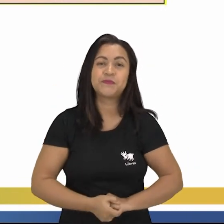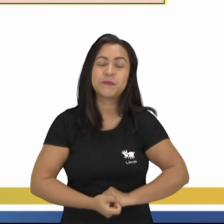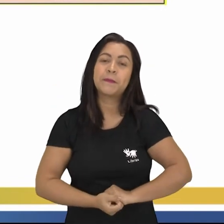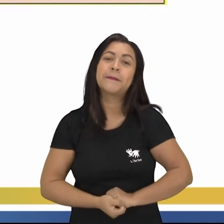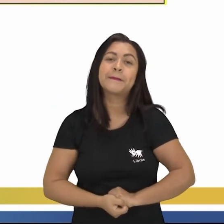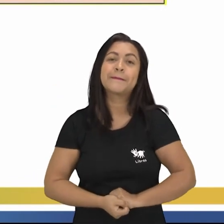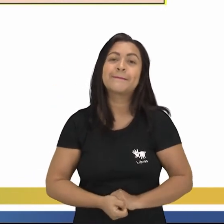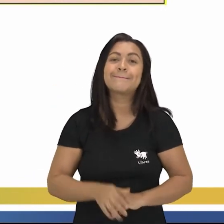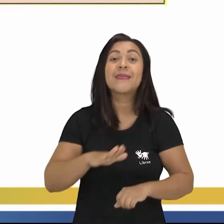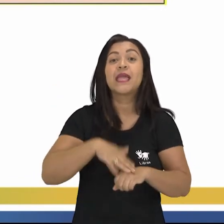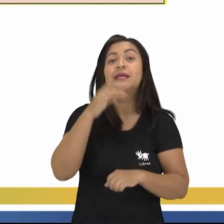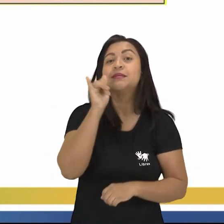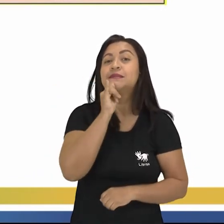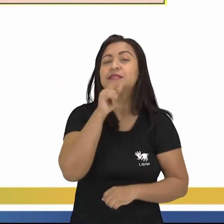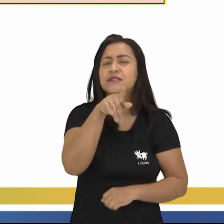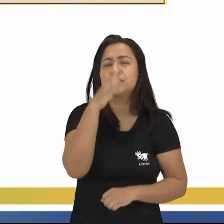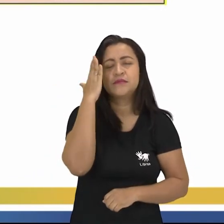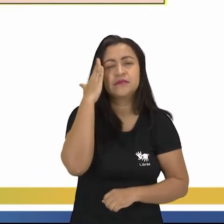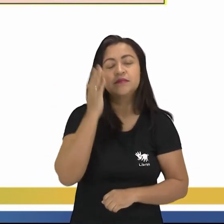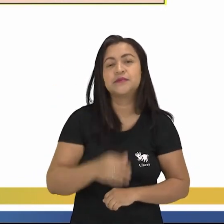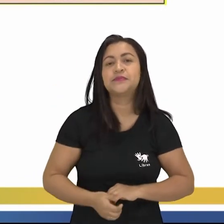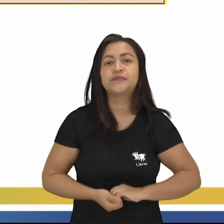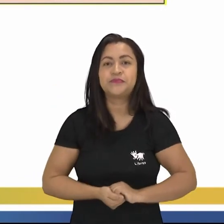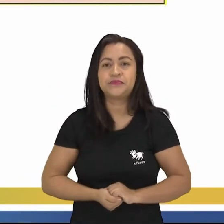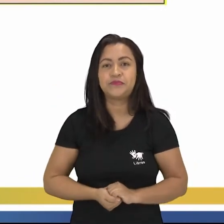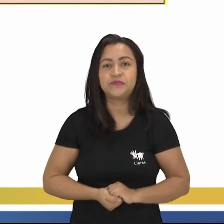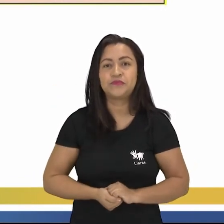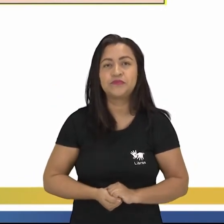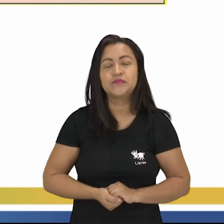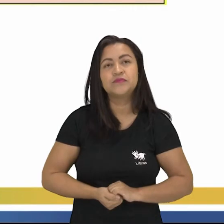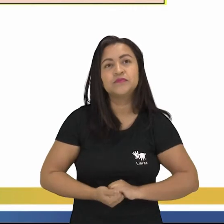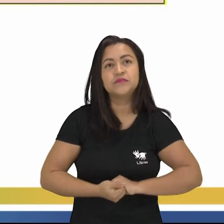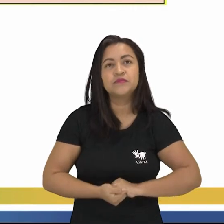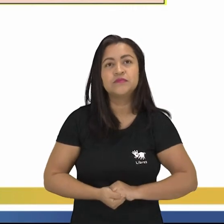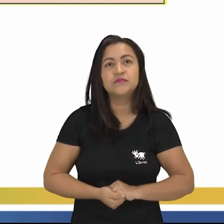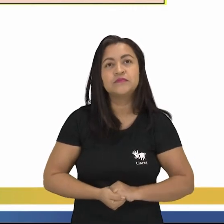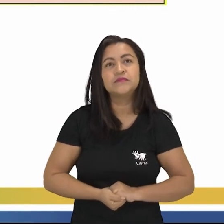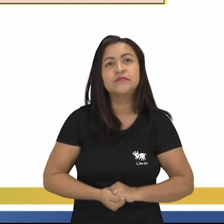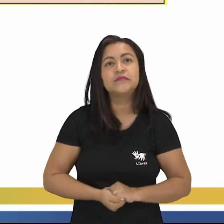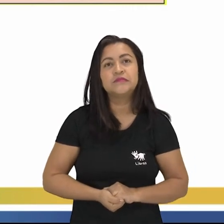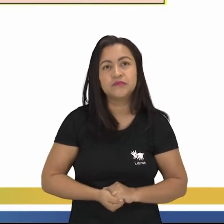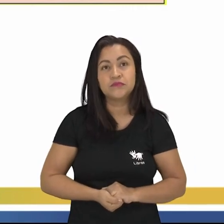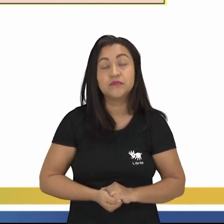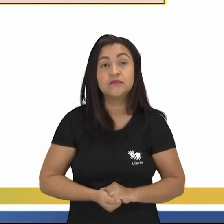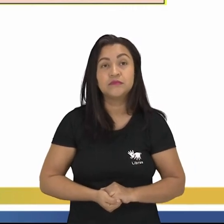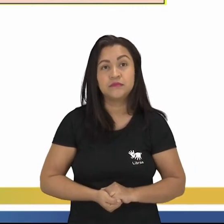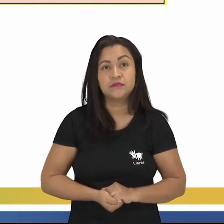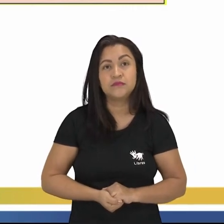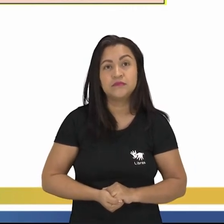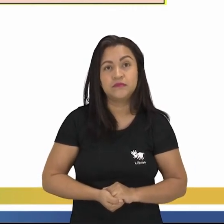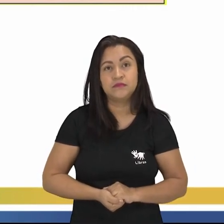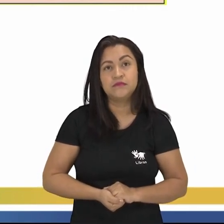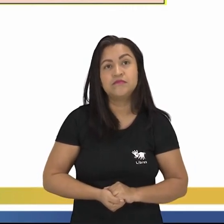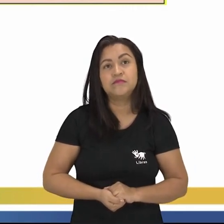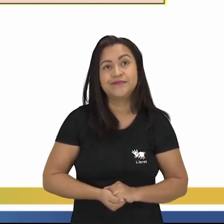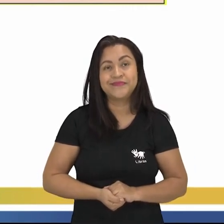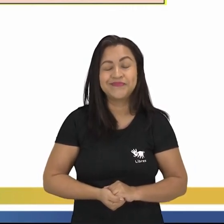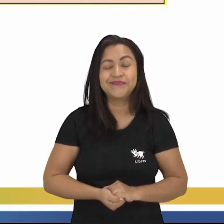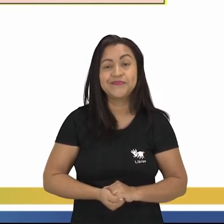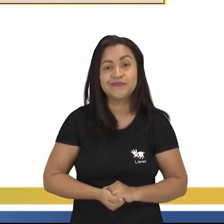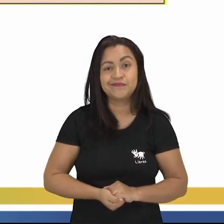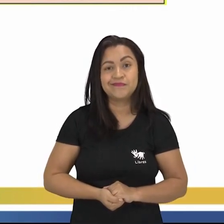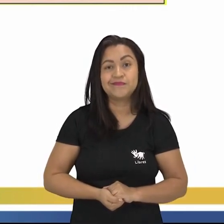Mais exemplos para você entender. If it had started to rain, the picnic would have